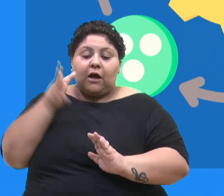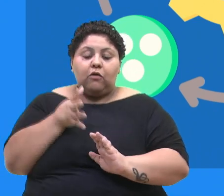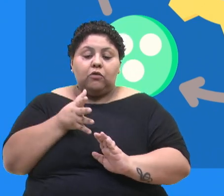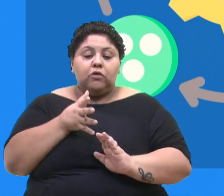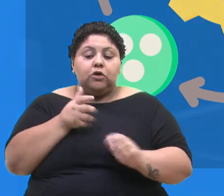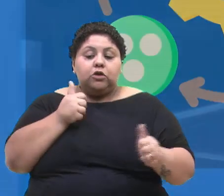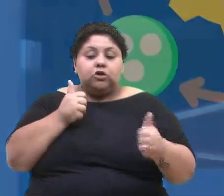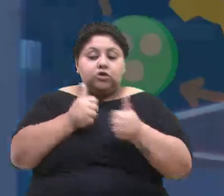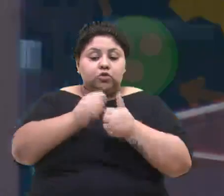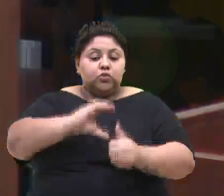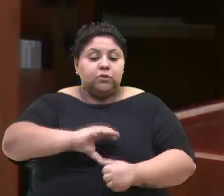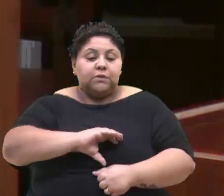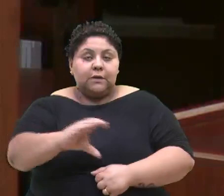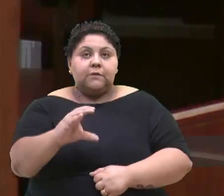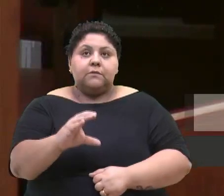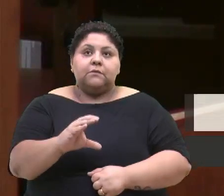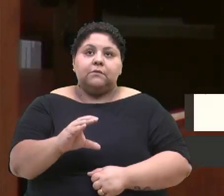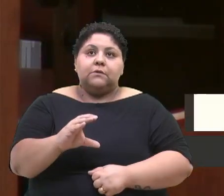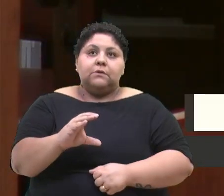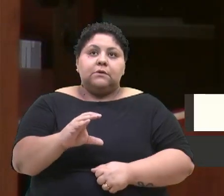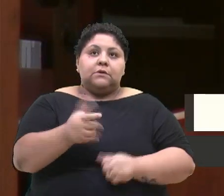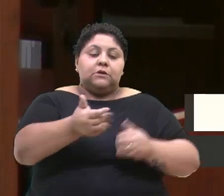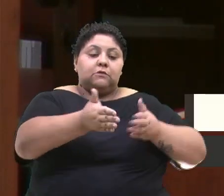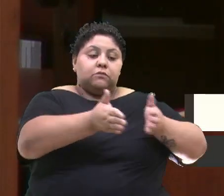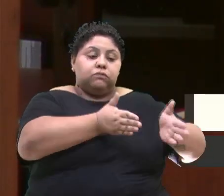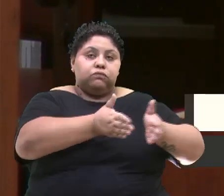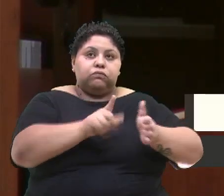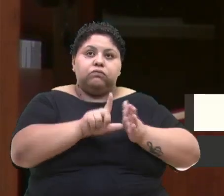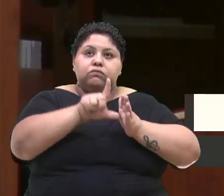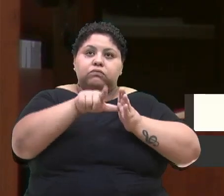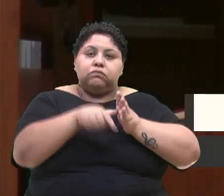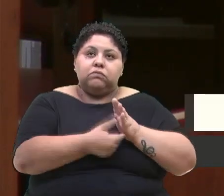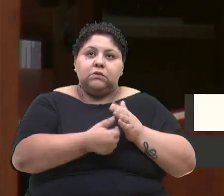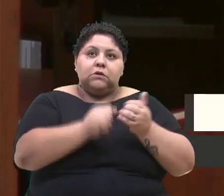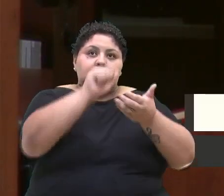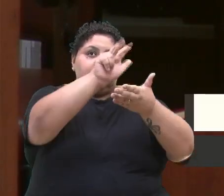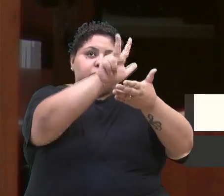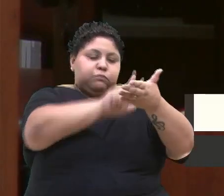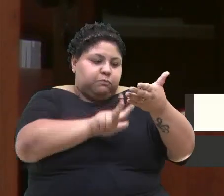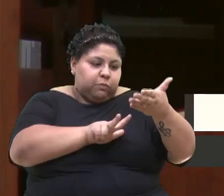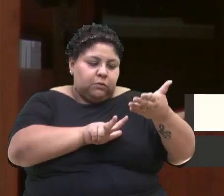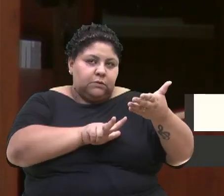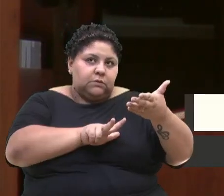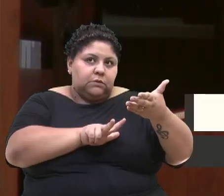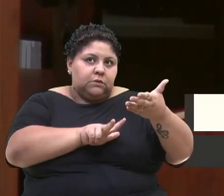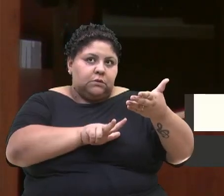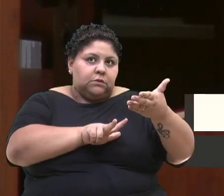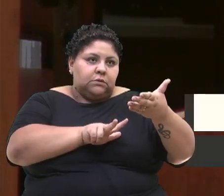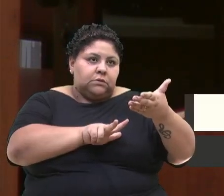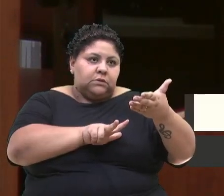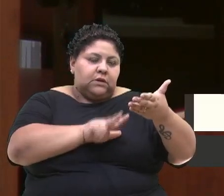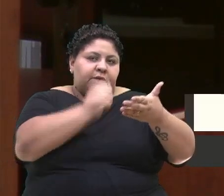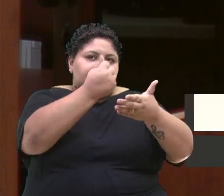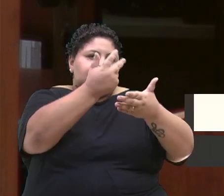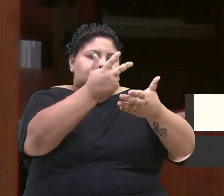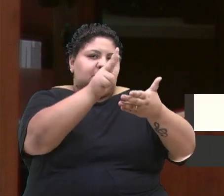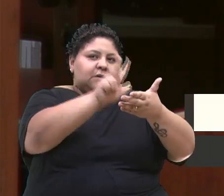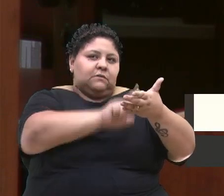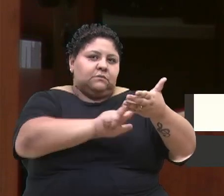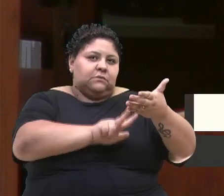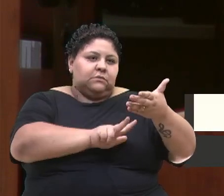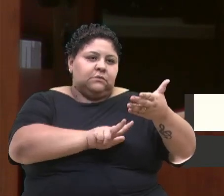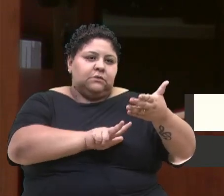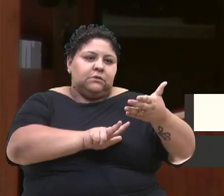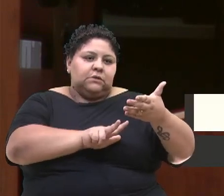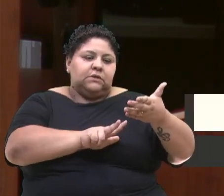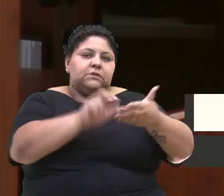da Coordenadoria de Acessibilidade, após a avaliação das documentações, que comprove, né, que aquele local